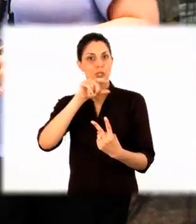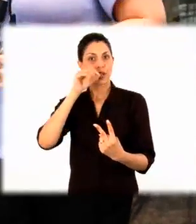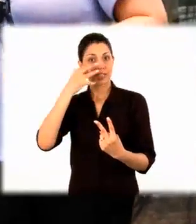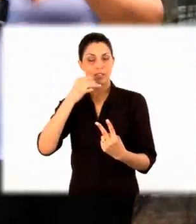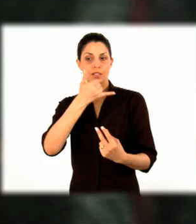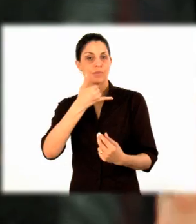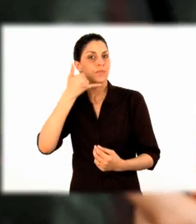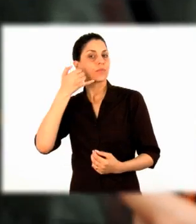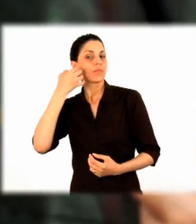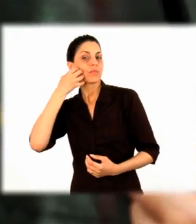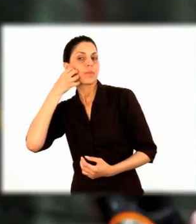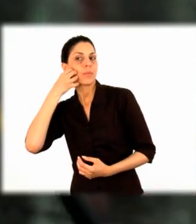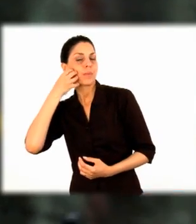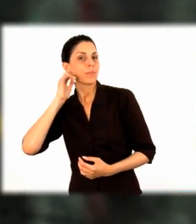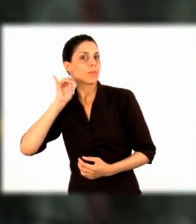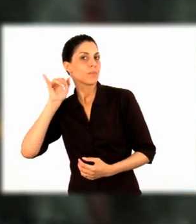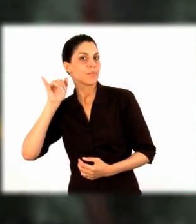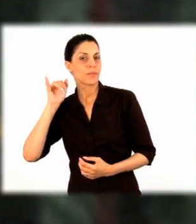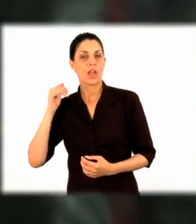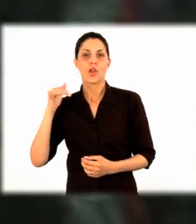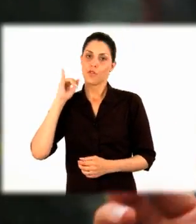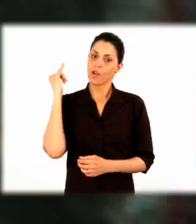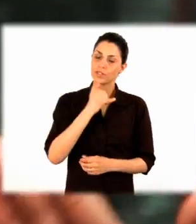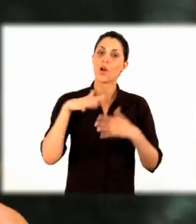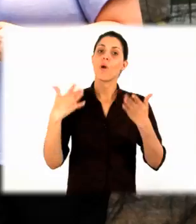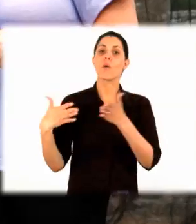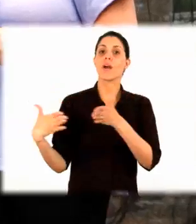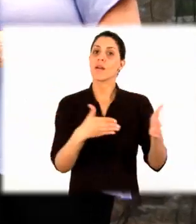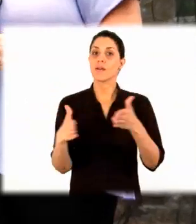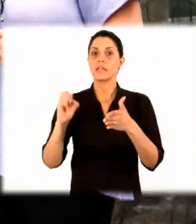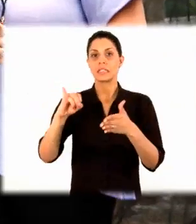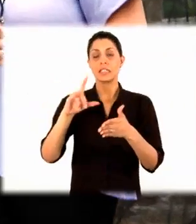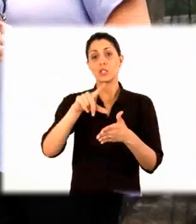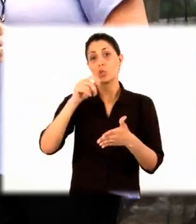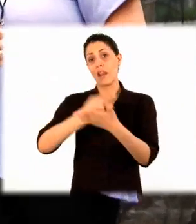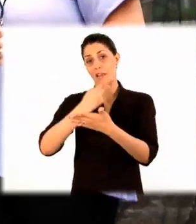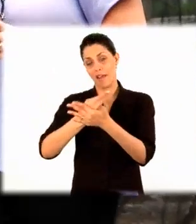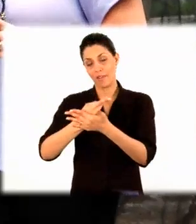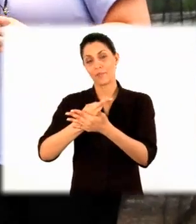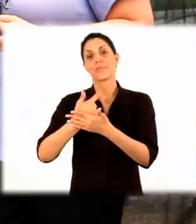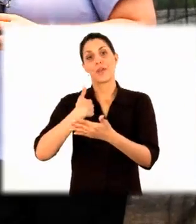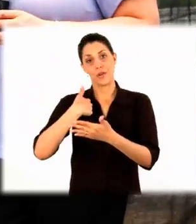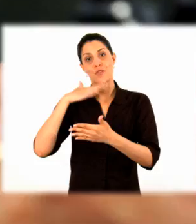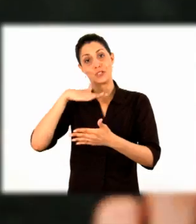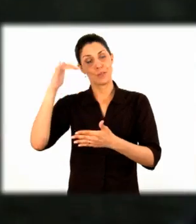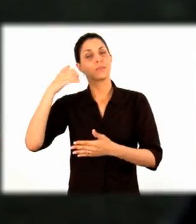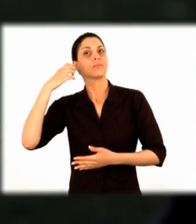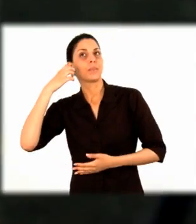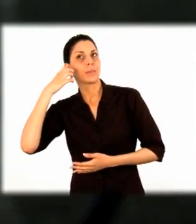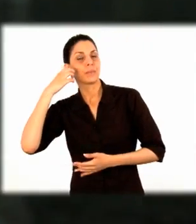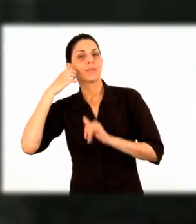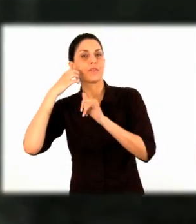que você escolher, você me chama no rádio, eu vou dizer qual caminho você vai. Tá. Pode ser que você escolha um caminho errado. E aí eu vou te